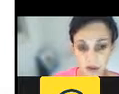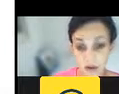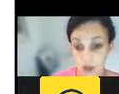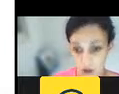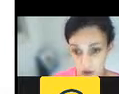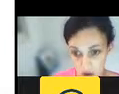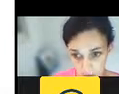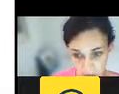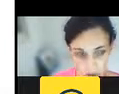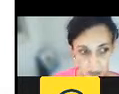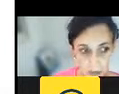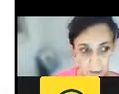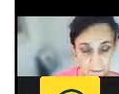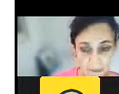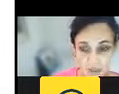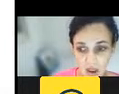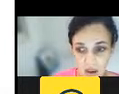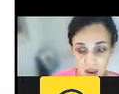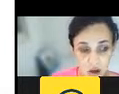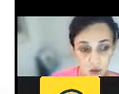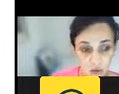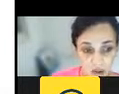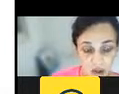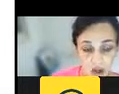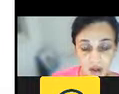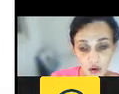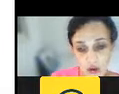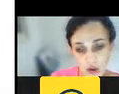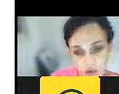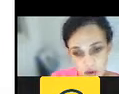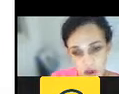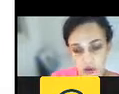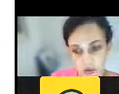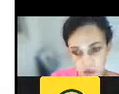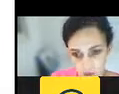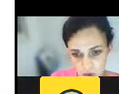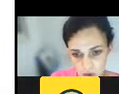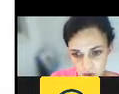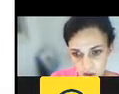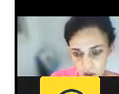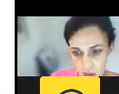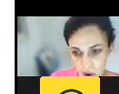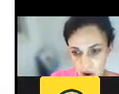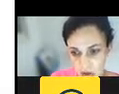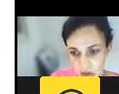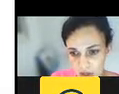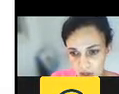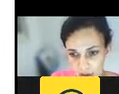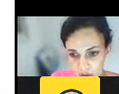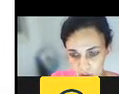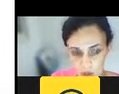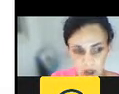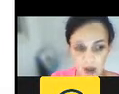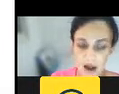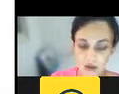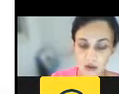pesquisa, investigando assim, né, que conteúdos, que concepções que abordam, né,